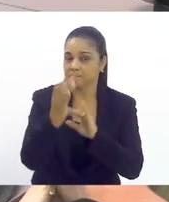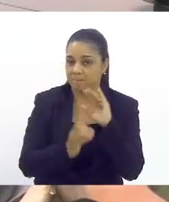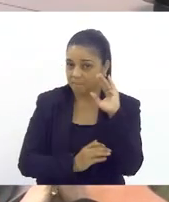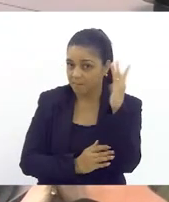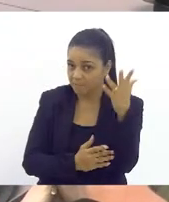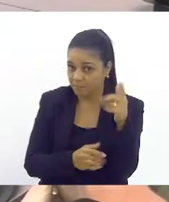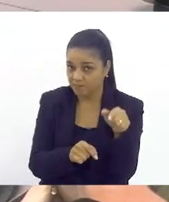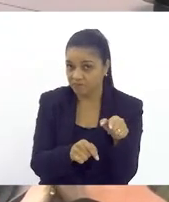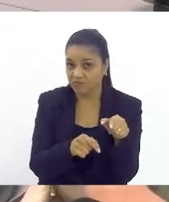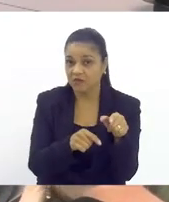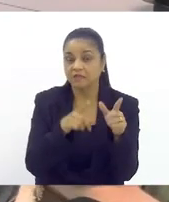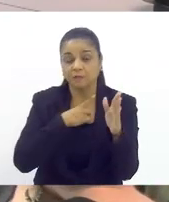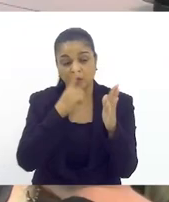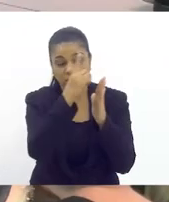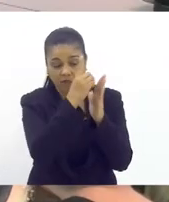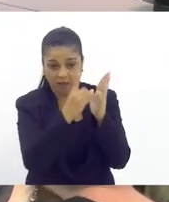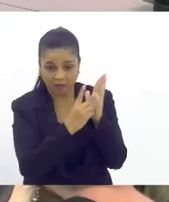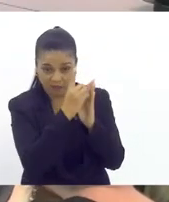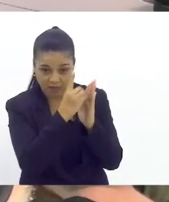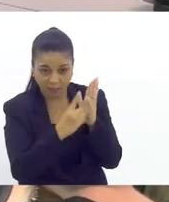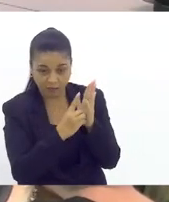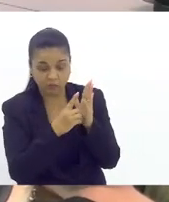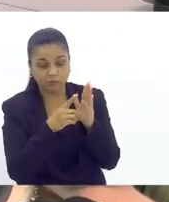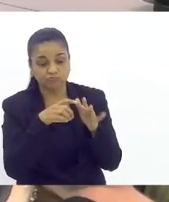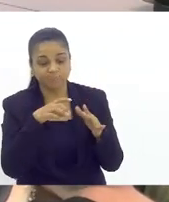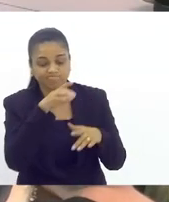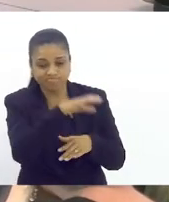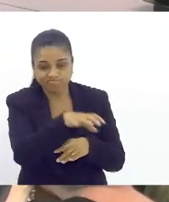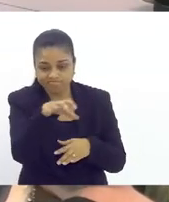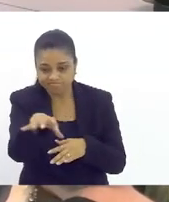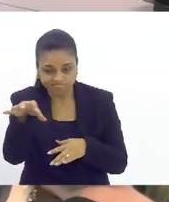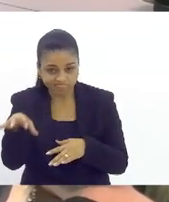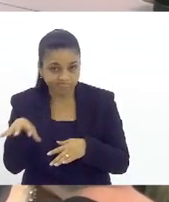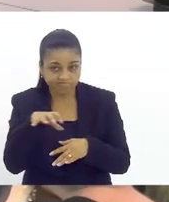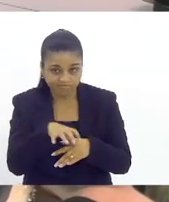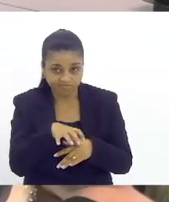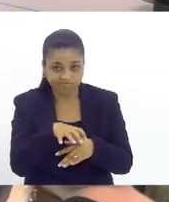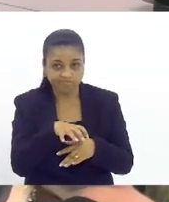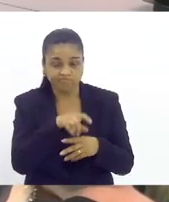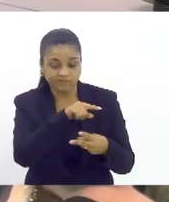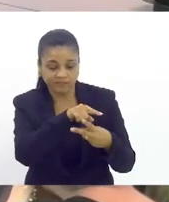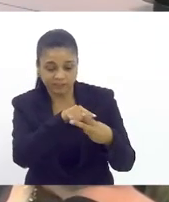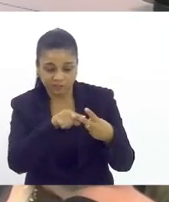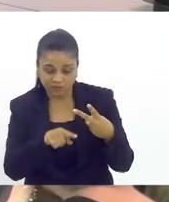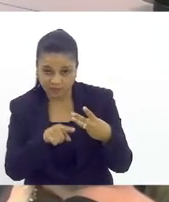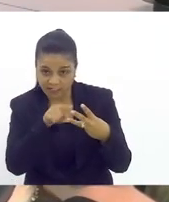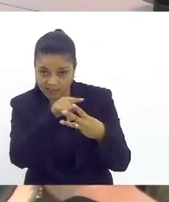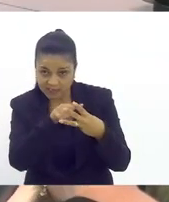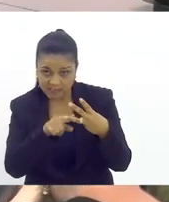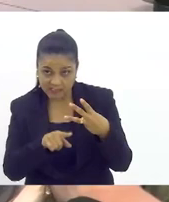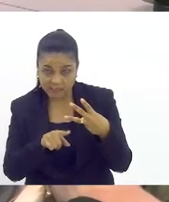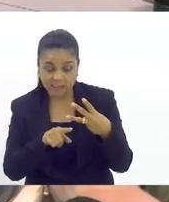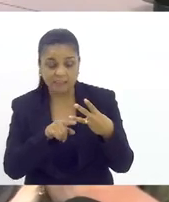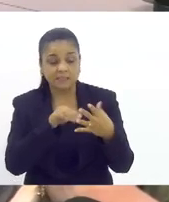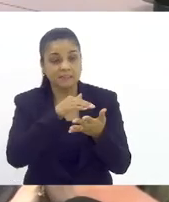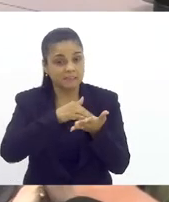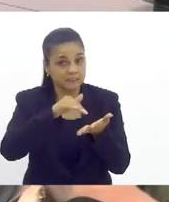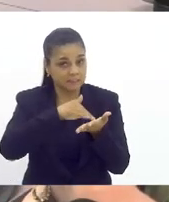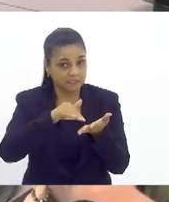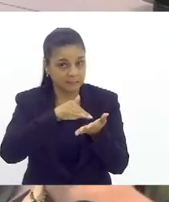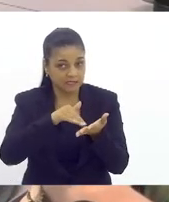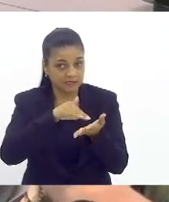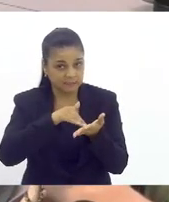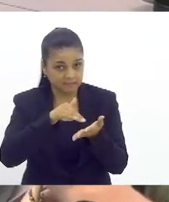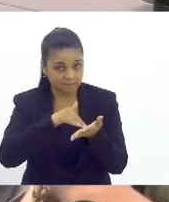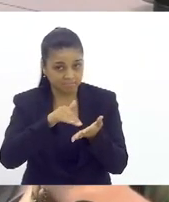é do Decreto do Zé que estabelece os distritos que determina que essa esses essas três instâncias né de secretaria elas